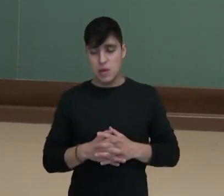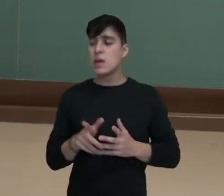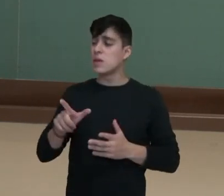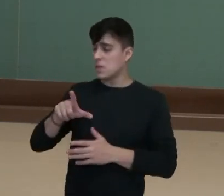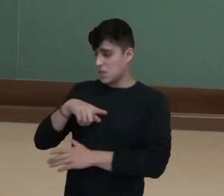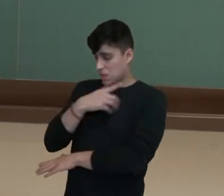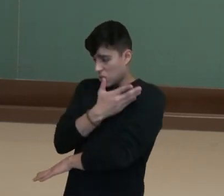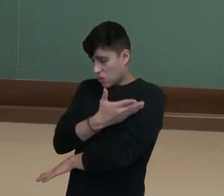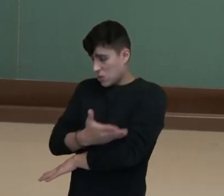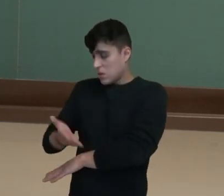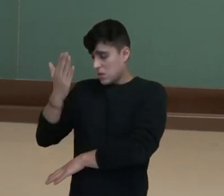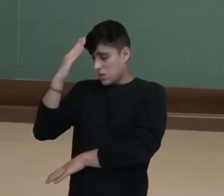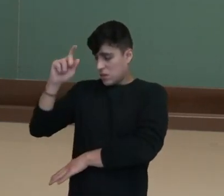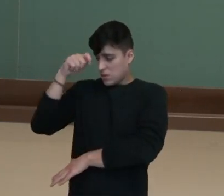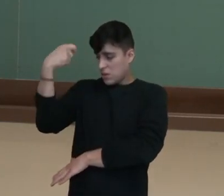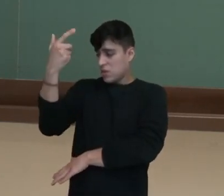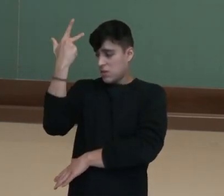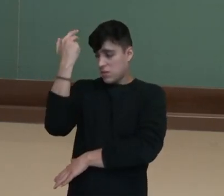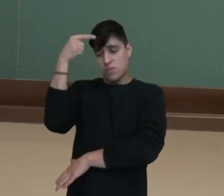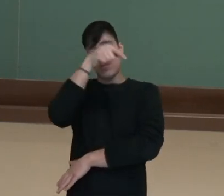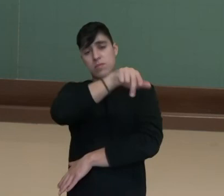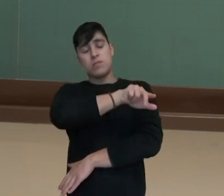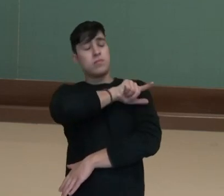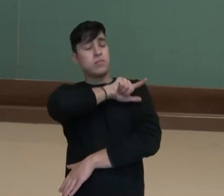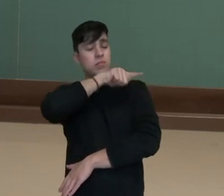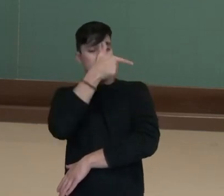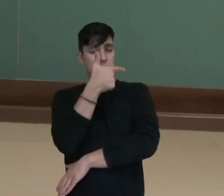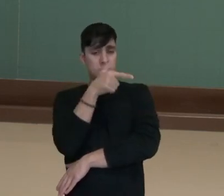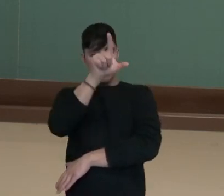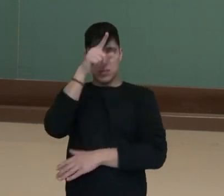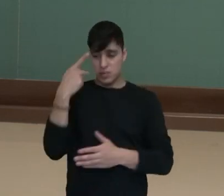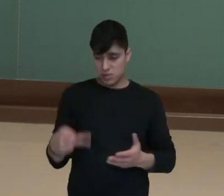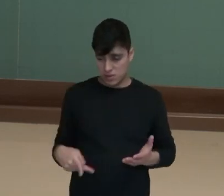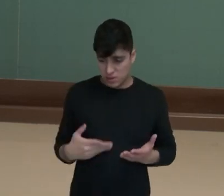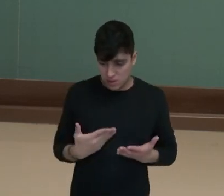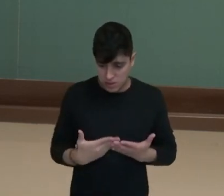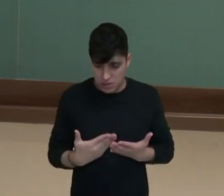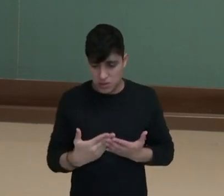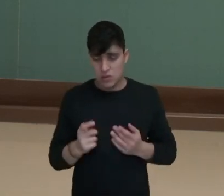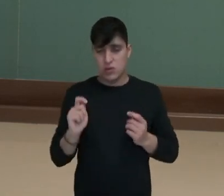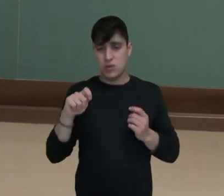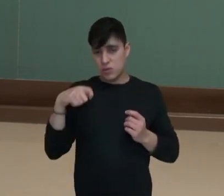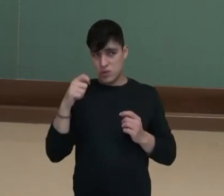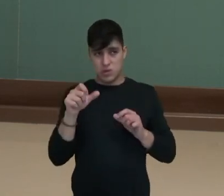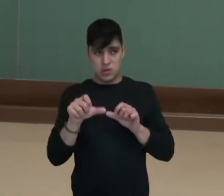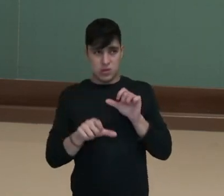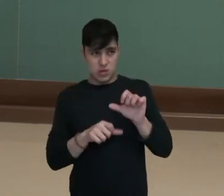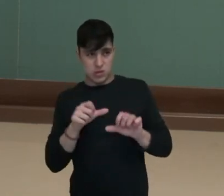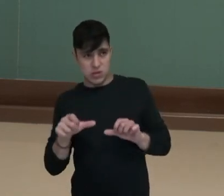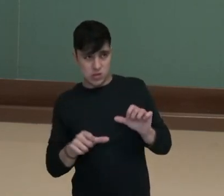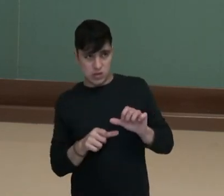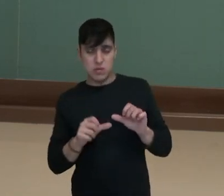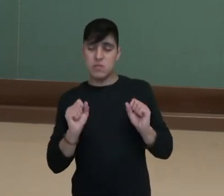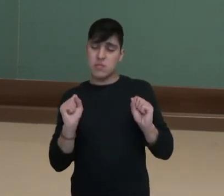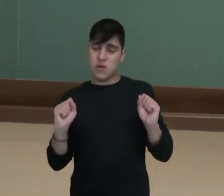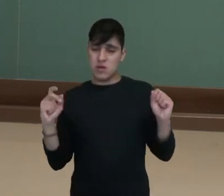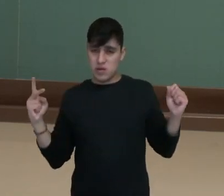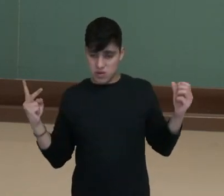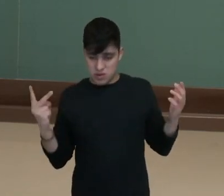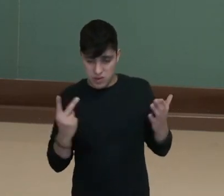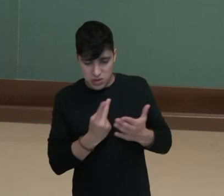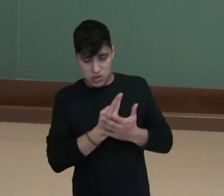é o considerado como normal. Então, nós vimos nessa aula, as alterações dos cromossomos podem acontecer